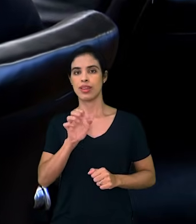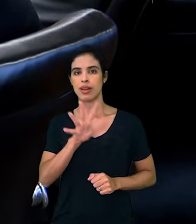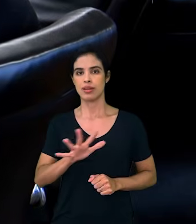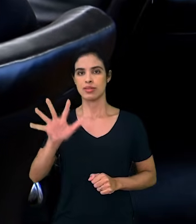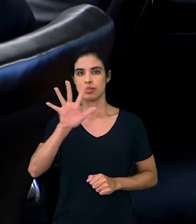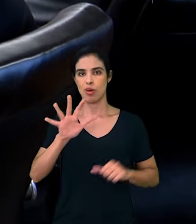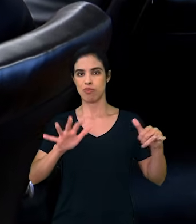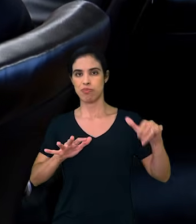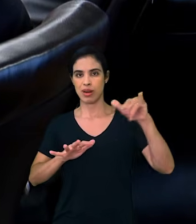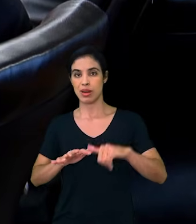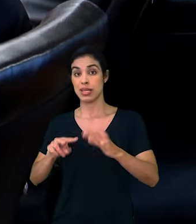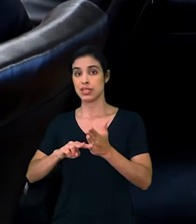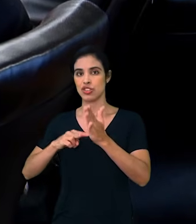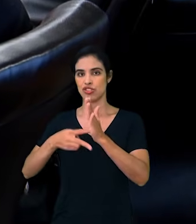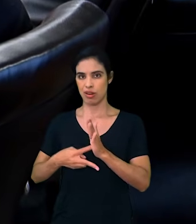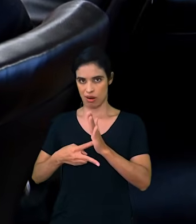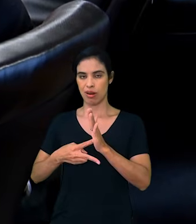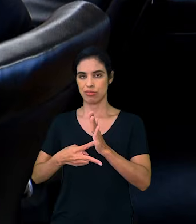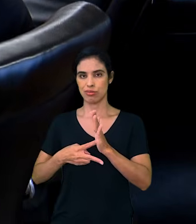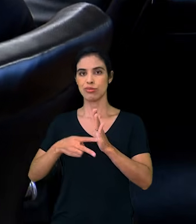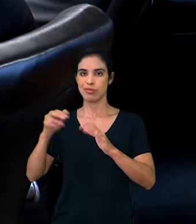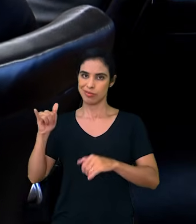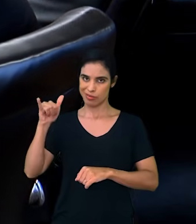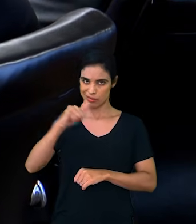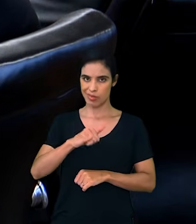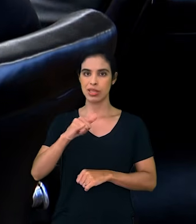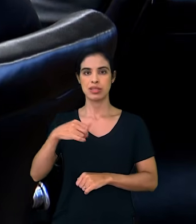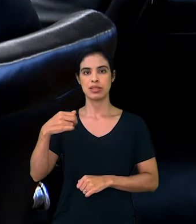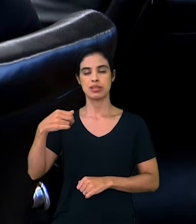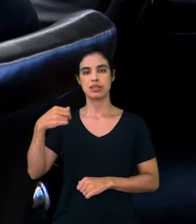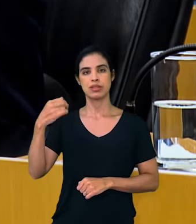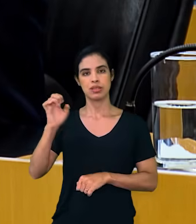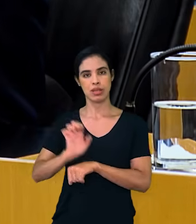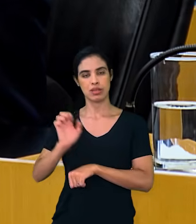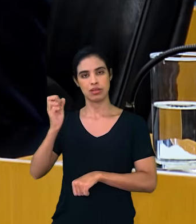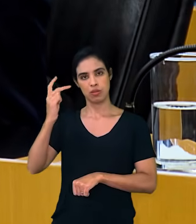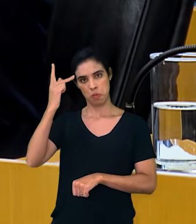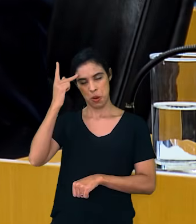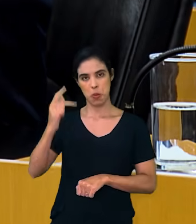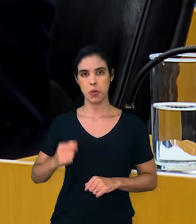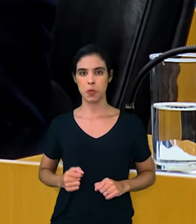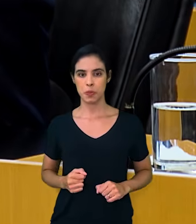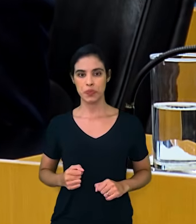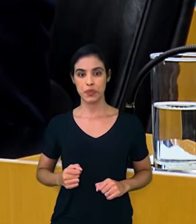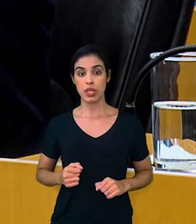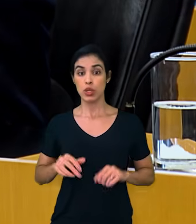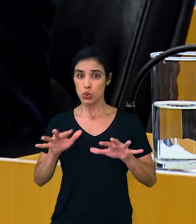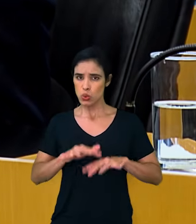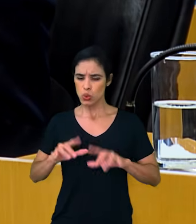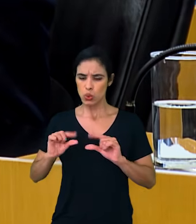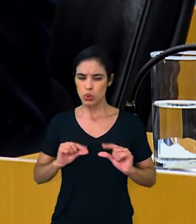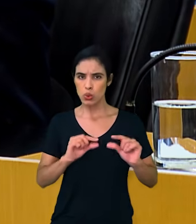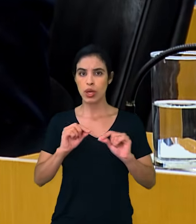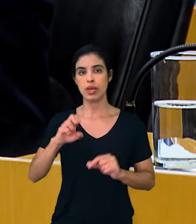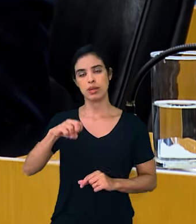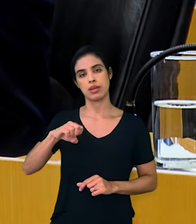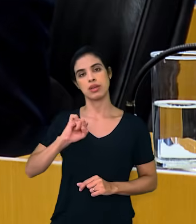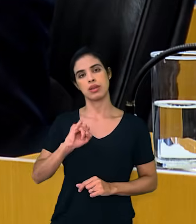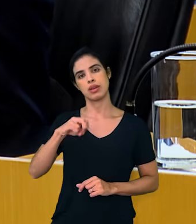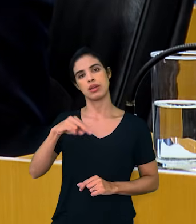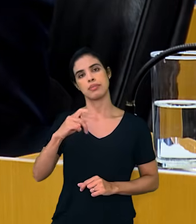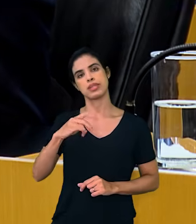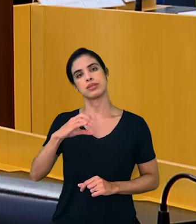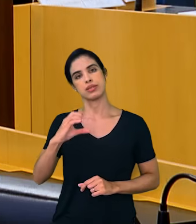e o Sindicato dos Aeroviários no estado de São Paulo. Entre os pontos da convenção, ficou acertada a aplicação do INPC